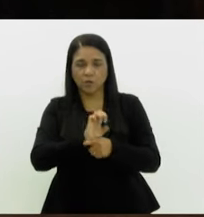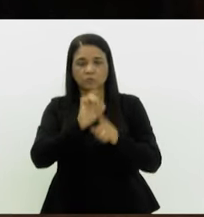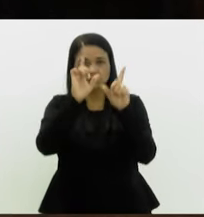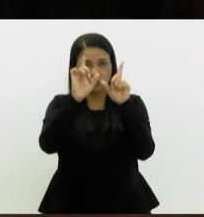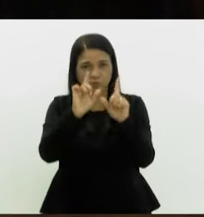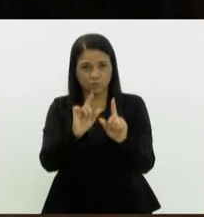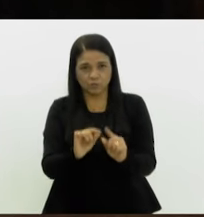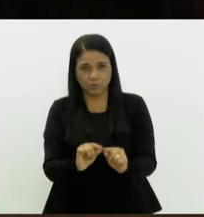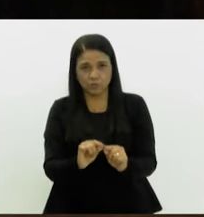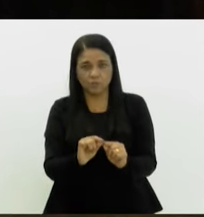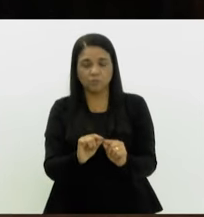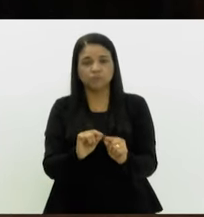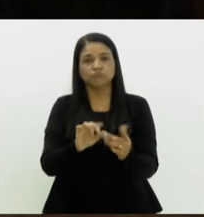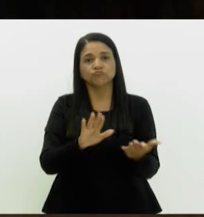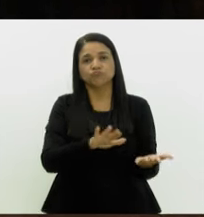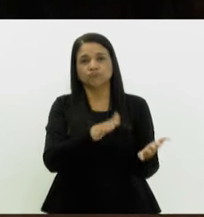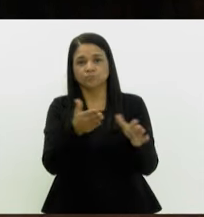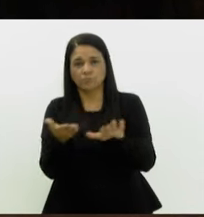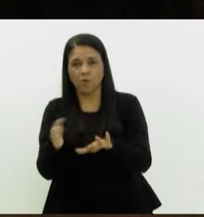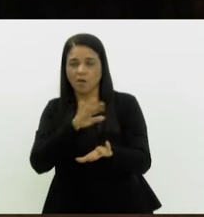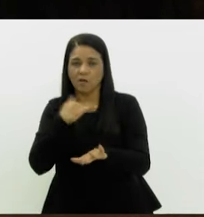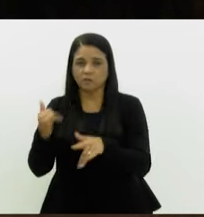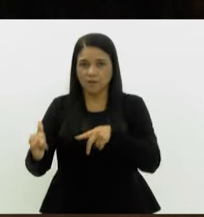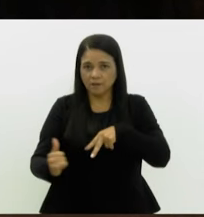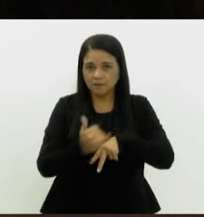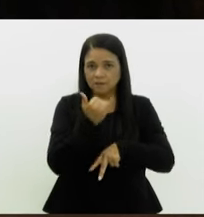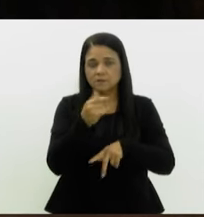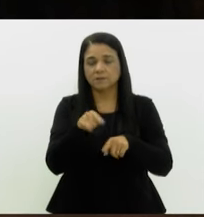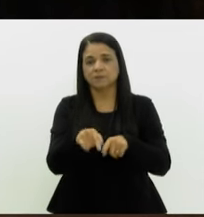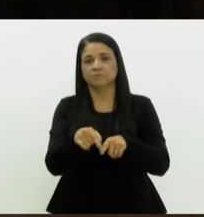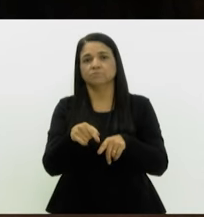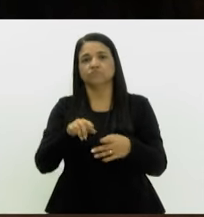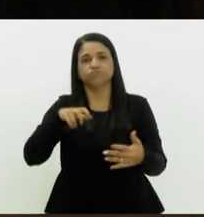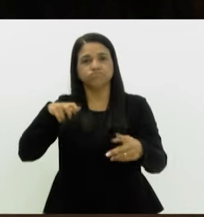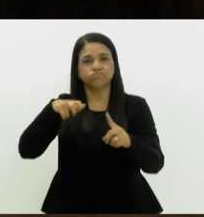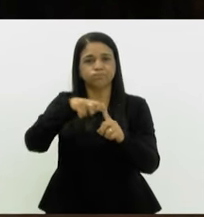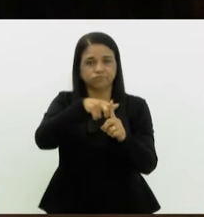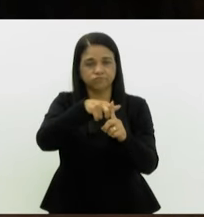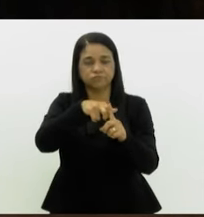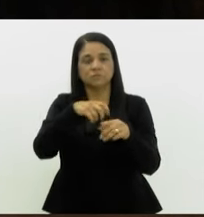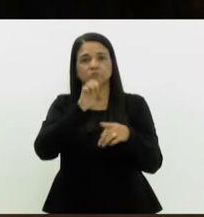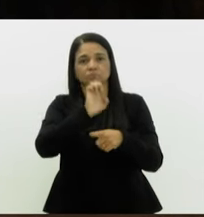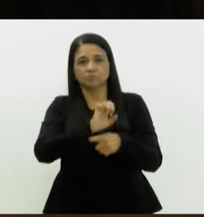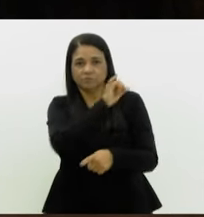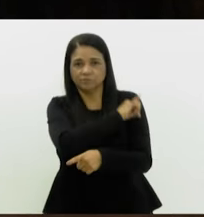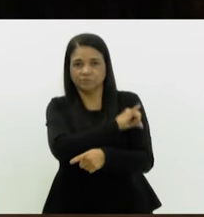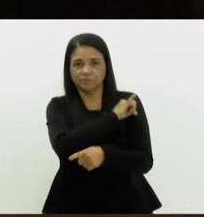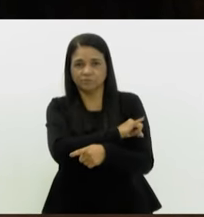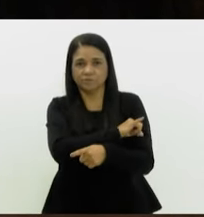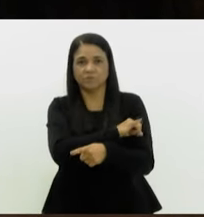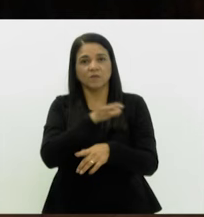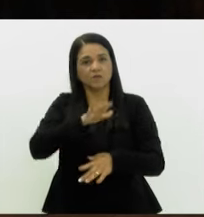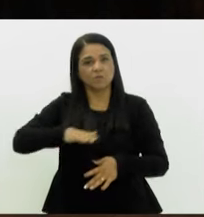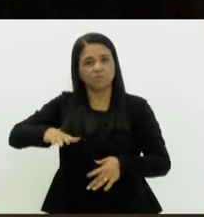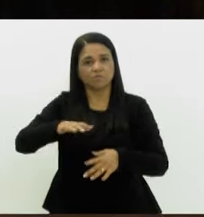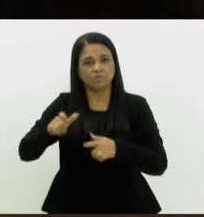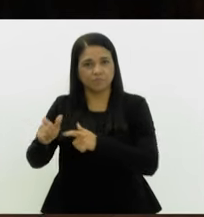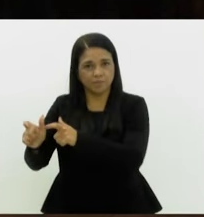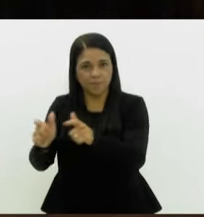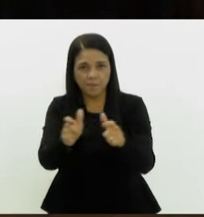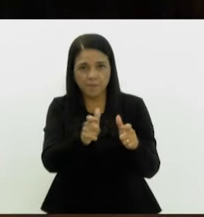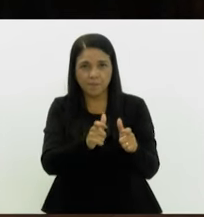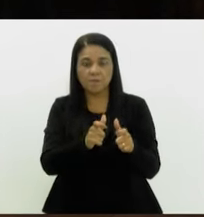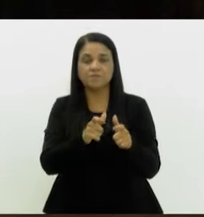redução de morte e acidente no trânsito, no âmbito do Estado do Rio de Janeiro, e da outras providências.